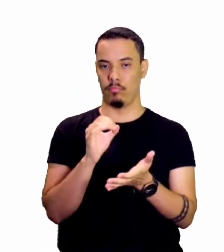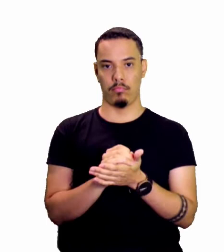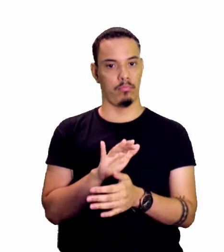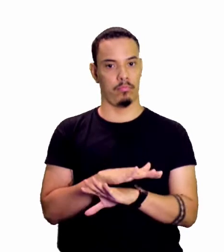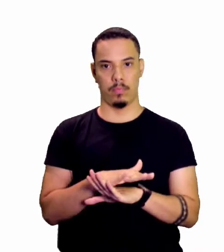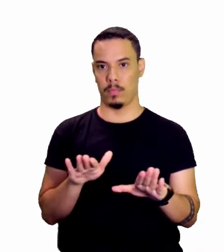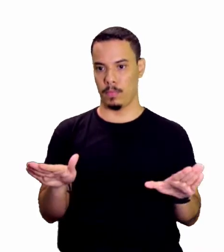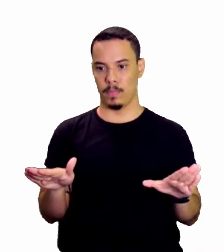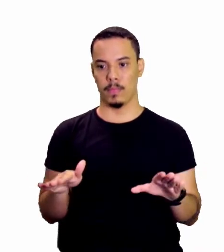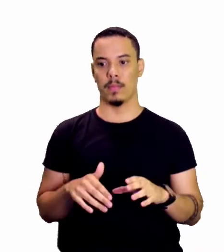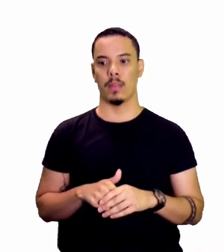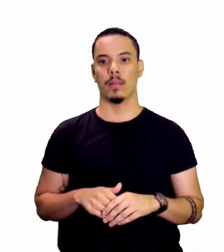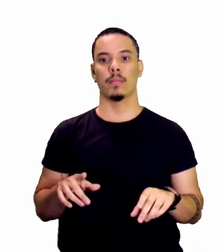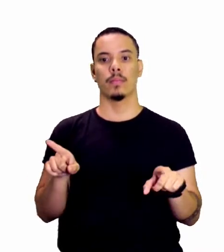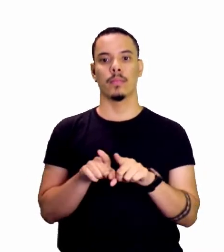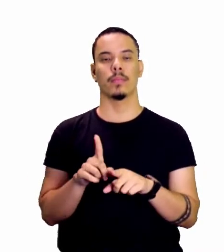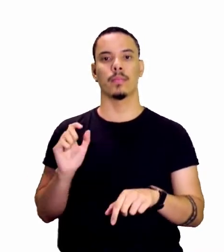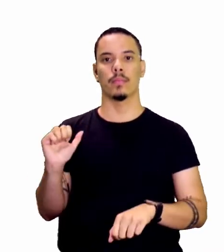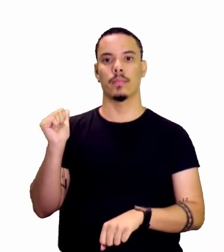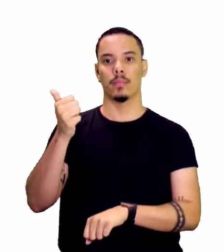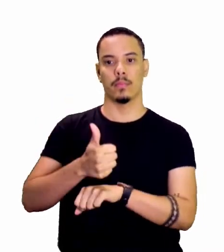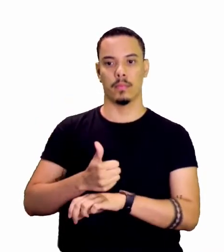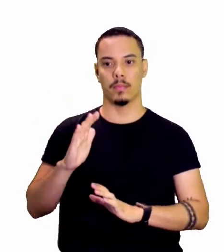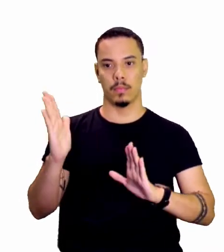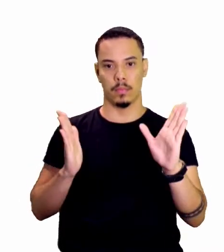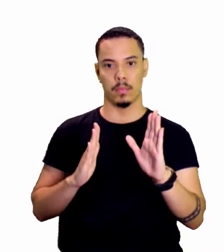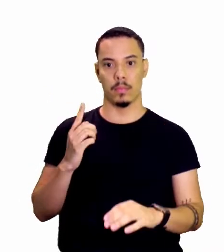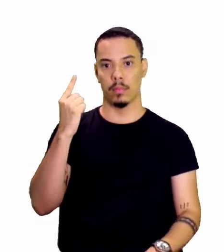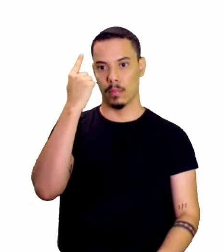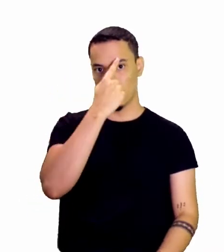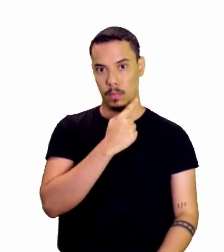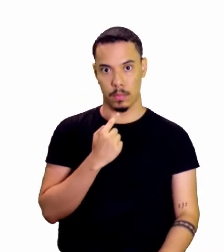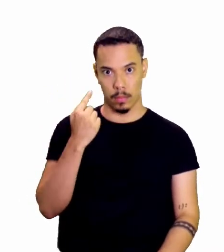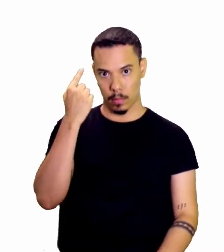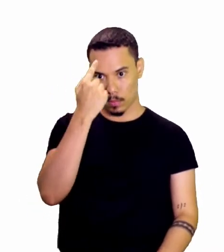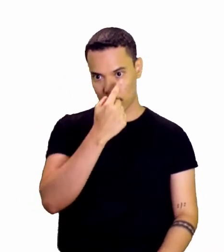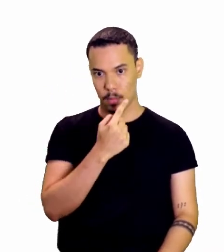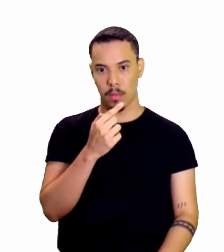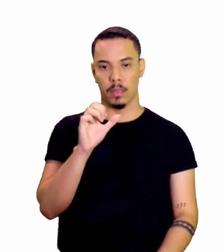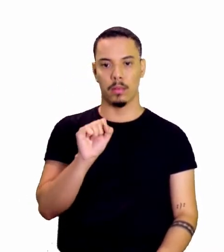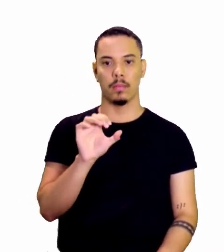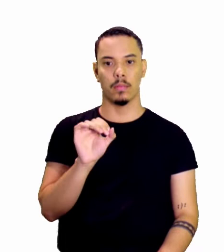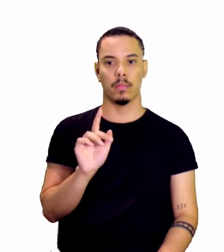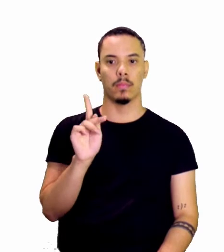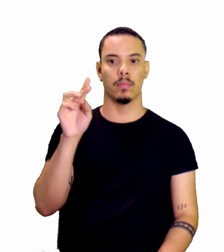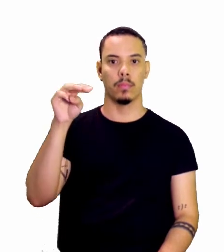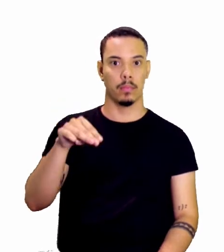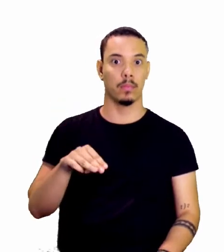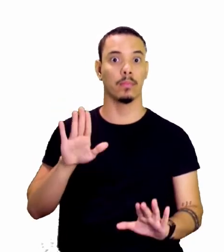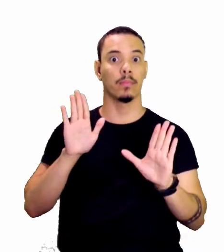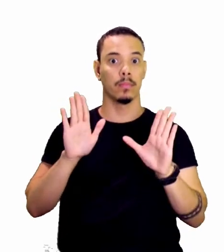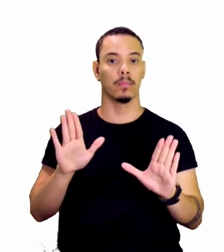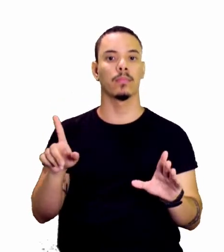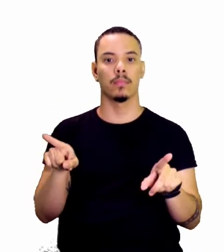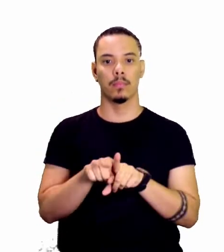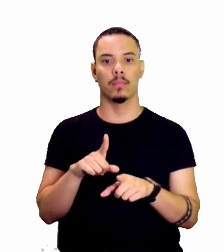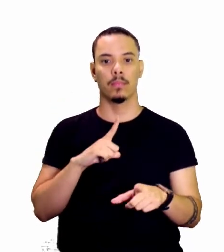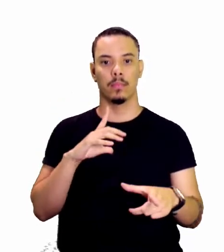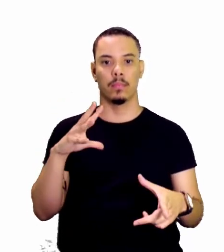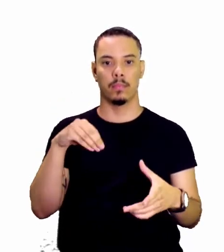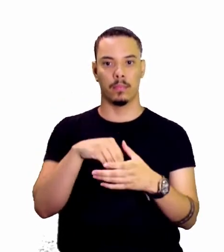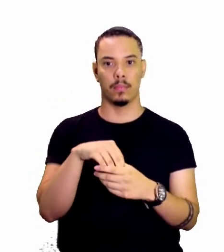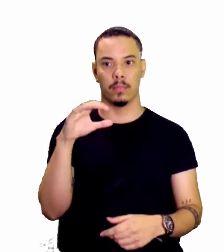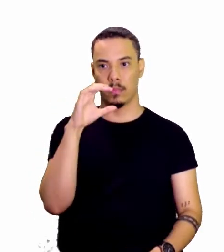então durante uma hora a posição de 80 Km mais como ele estava com